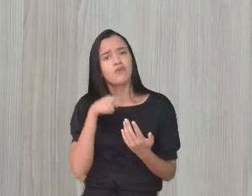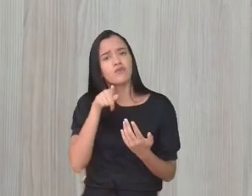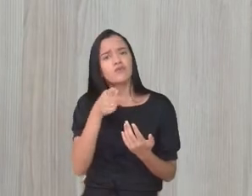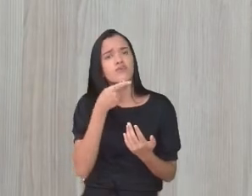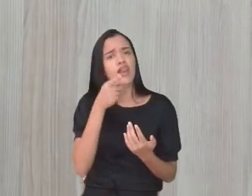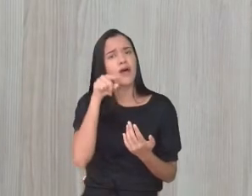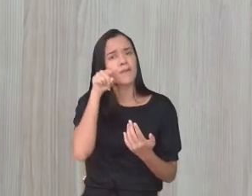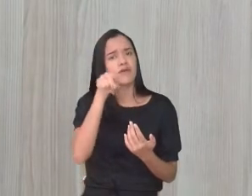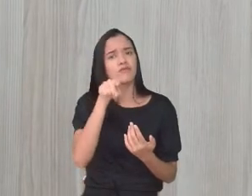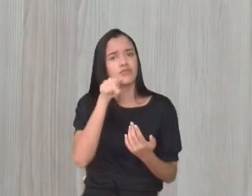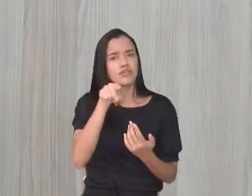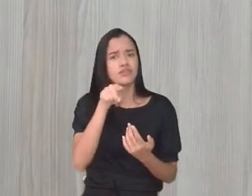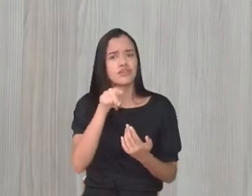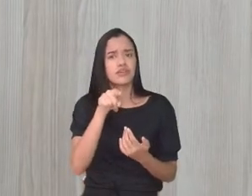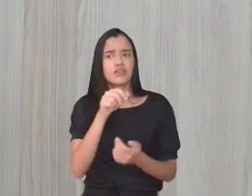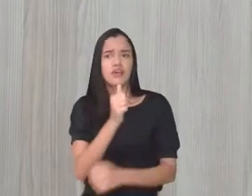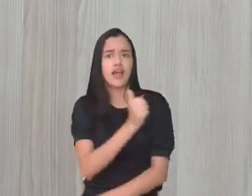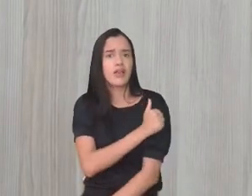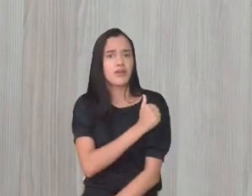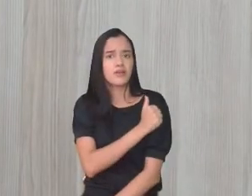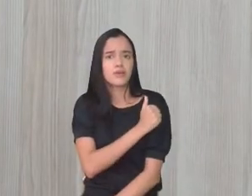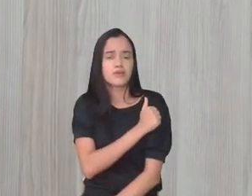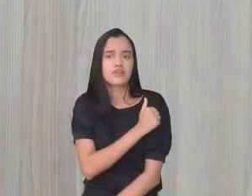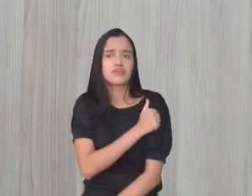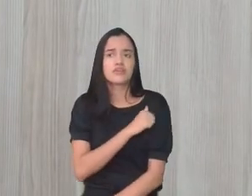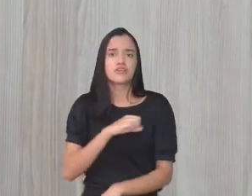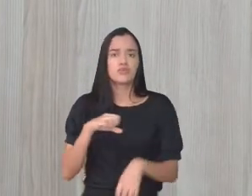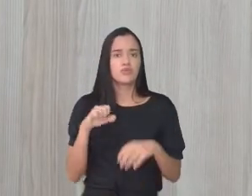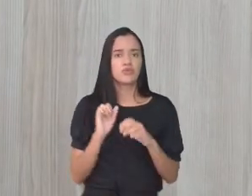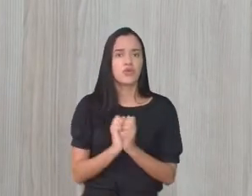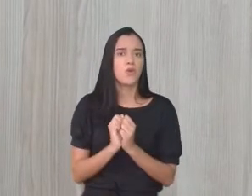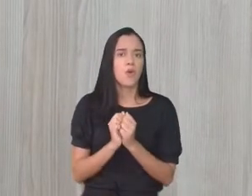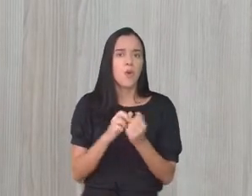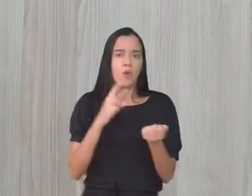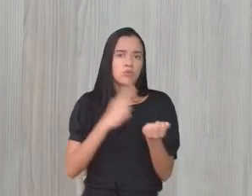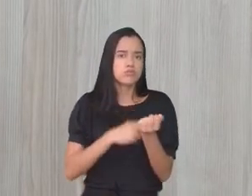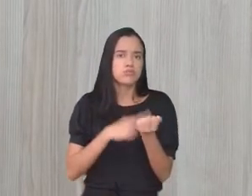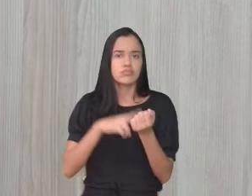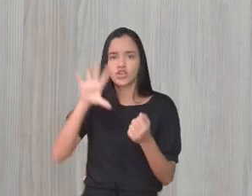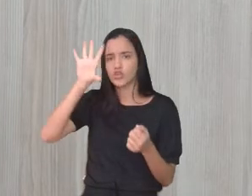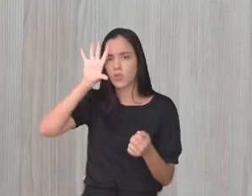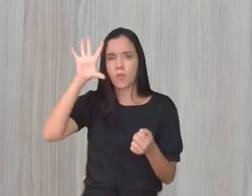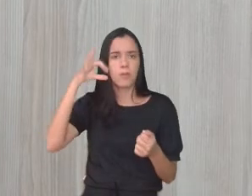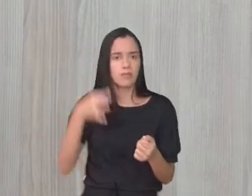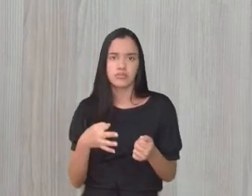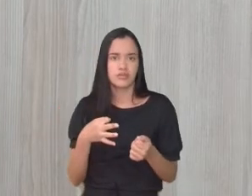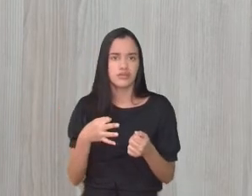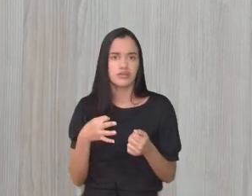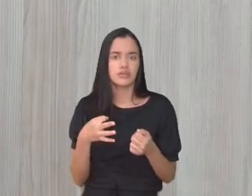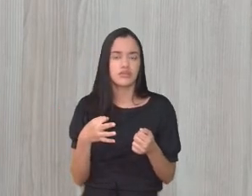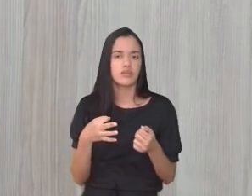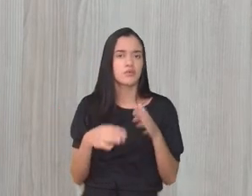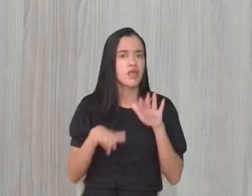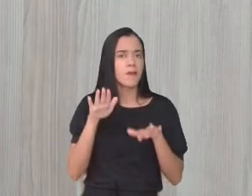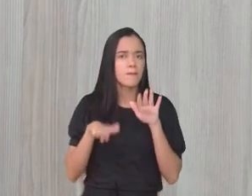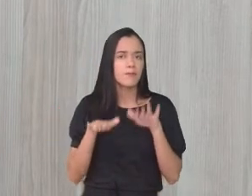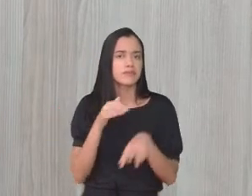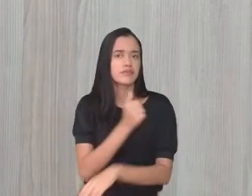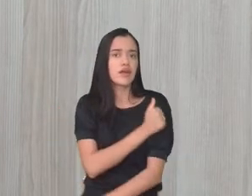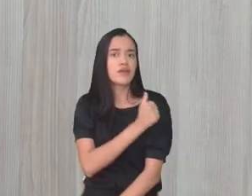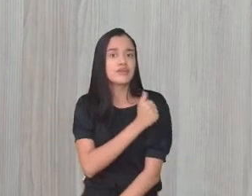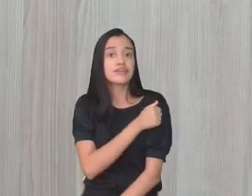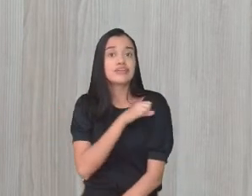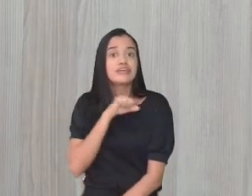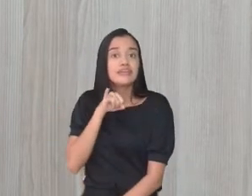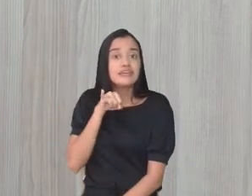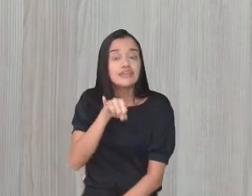aluno. Às vezes, o ritmo de compreensão é diferente de aluno para aluno, tá? Então, se